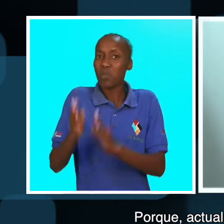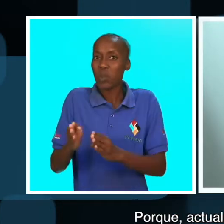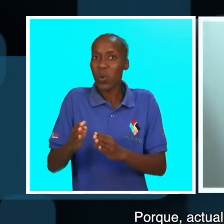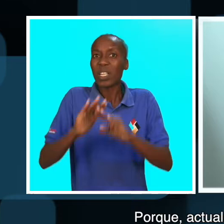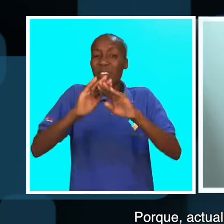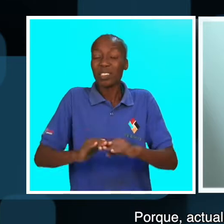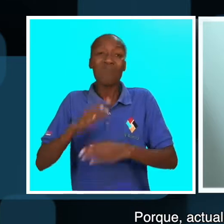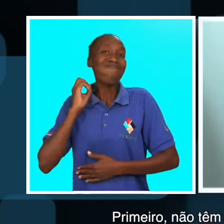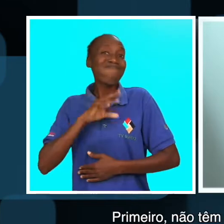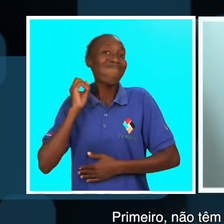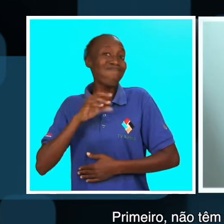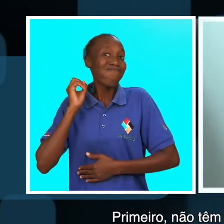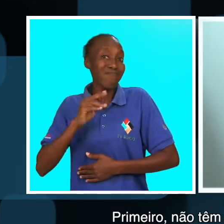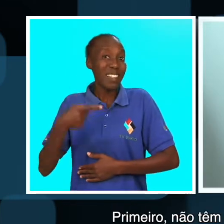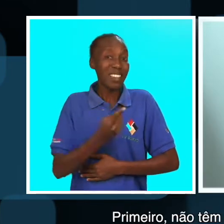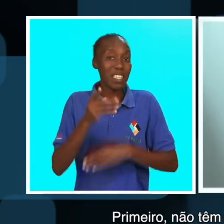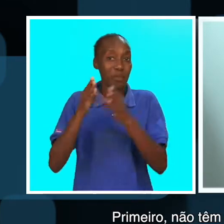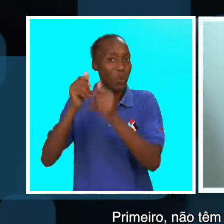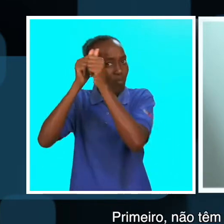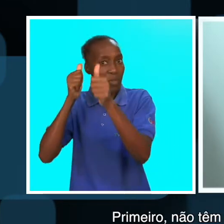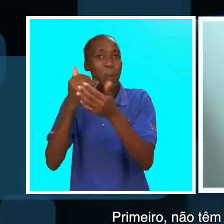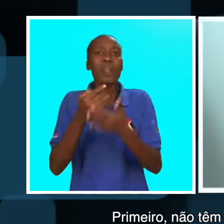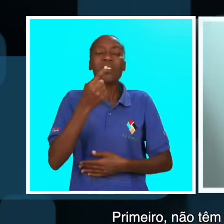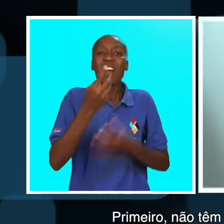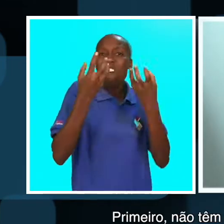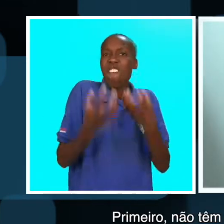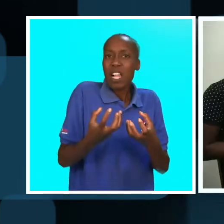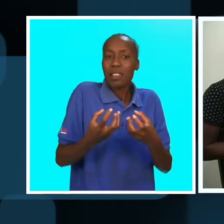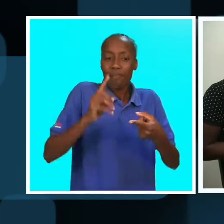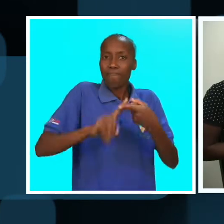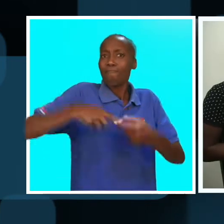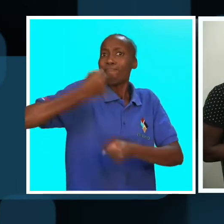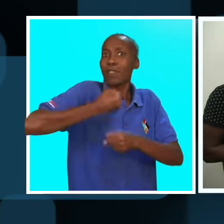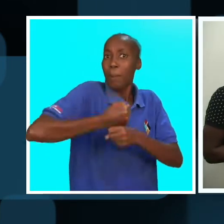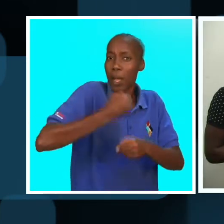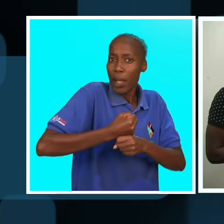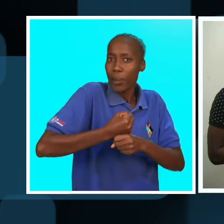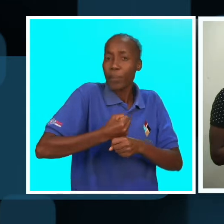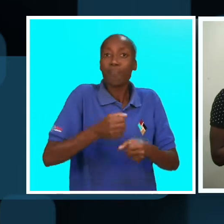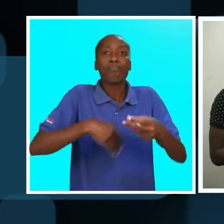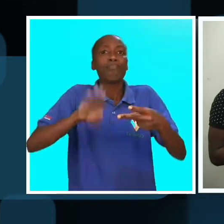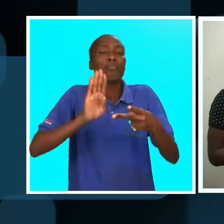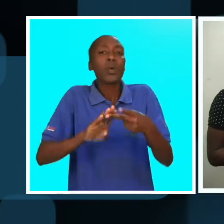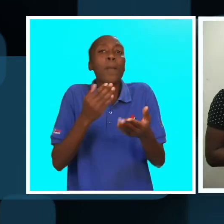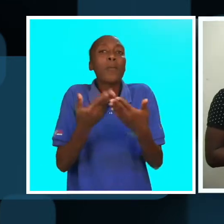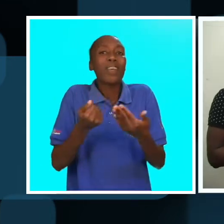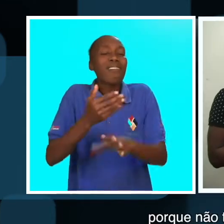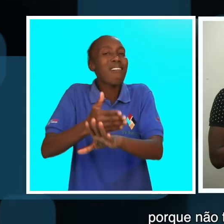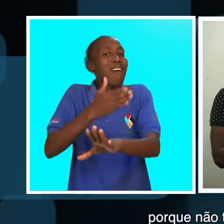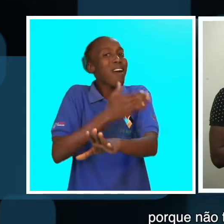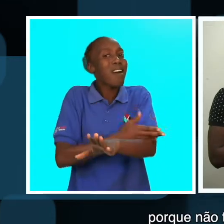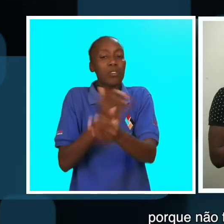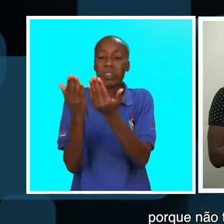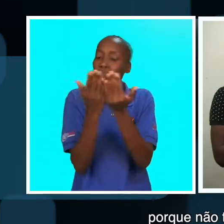mental Reclamam de que Primeiro Não tem acesso ao emprego formal Não é? Muito por causa de que